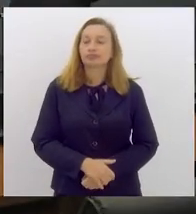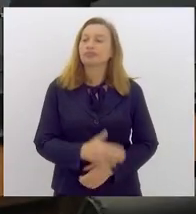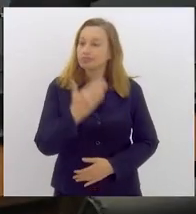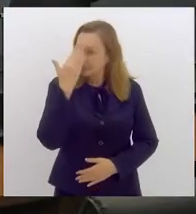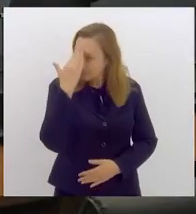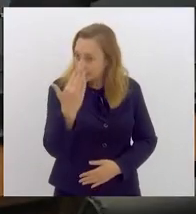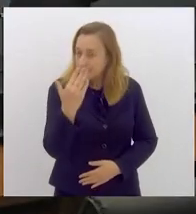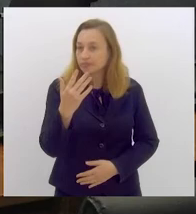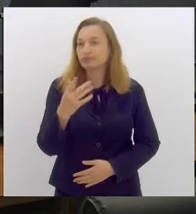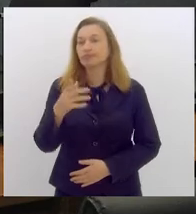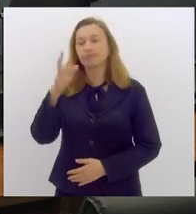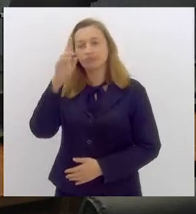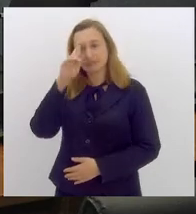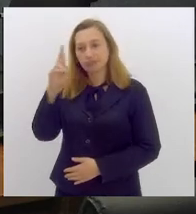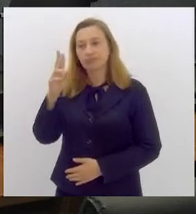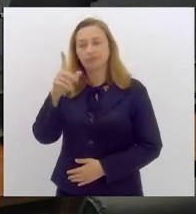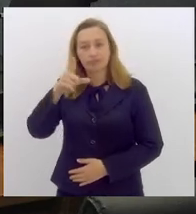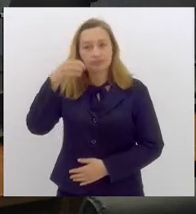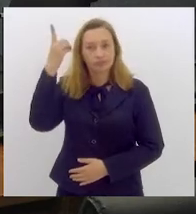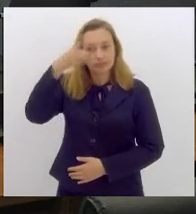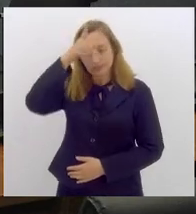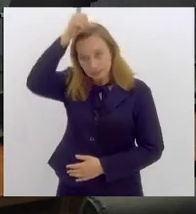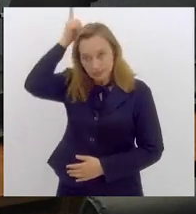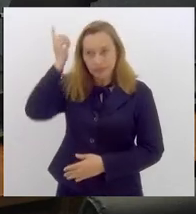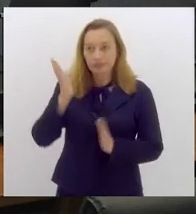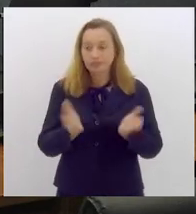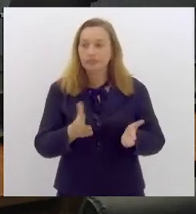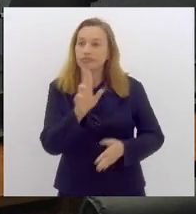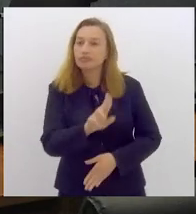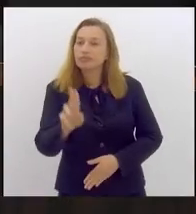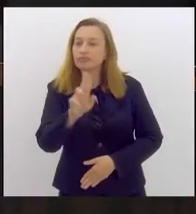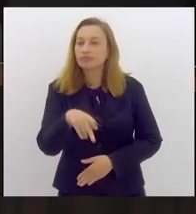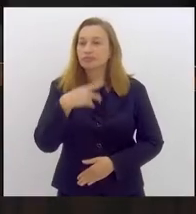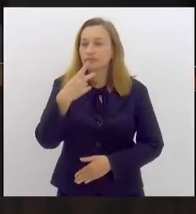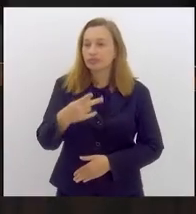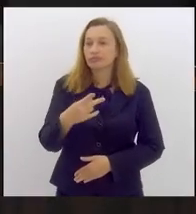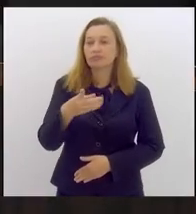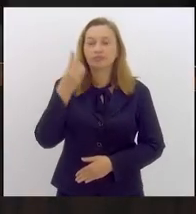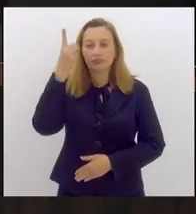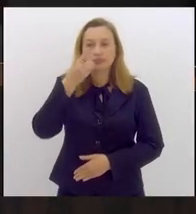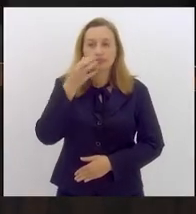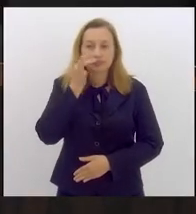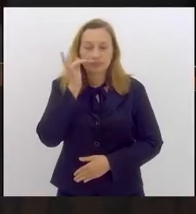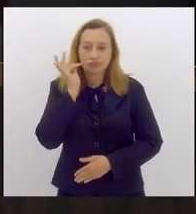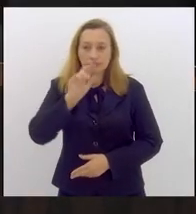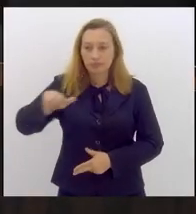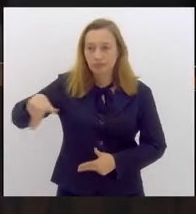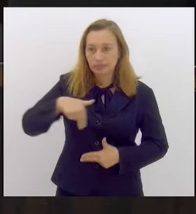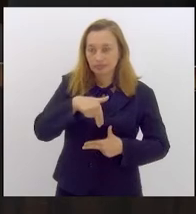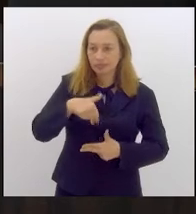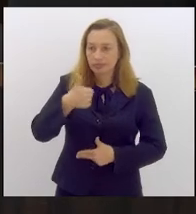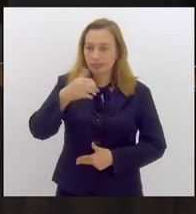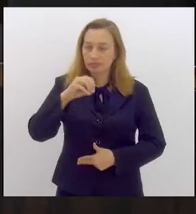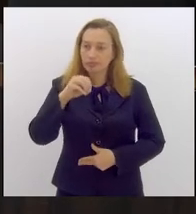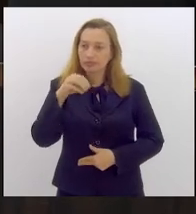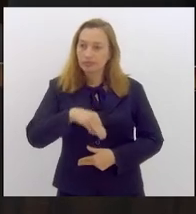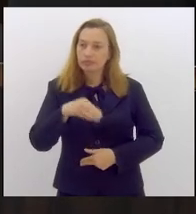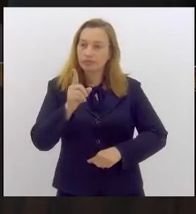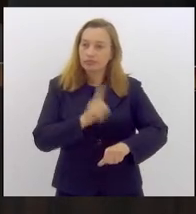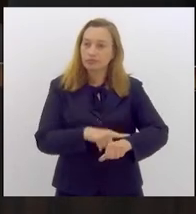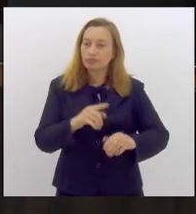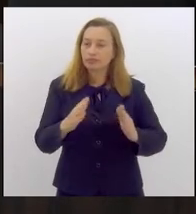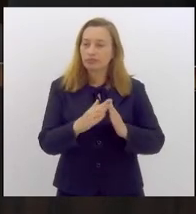Muito obrigado, senhor Luiz Paulo. Convido agora a fazer o uso da fala deputado Flávio Serafini. O senhor dispõe de